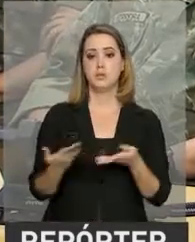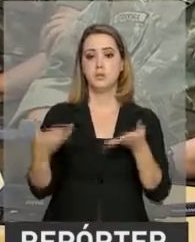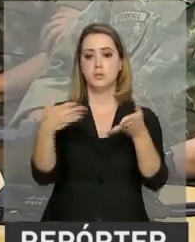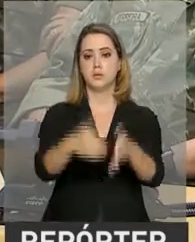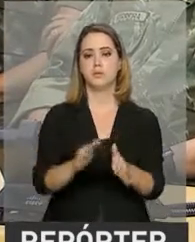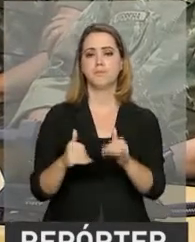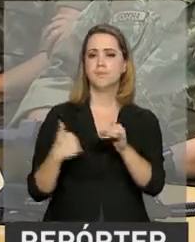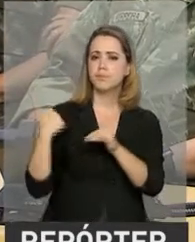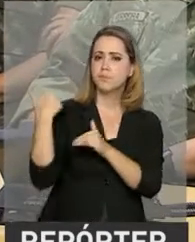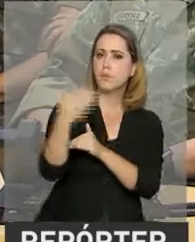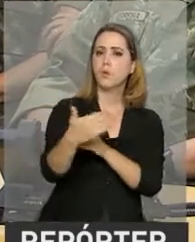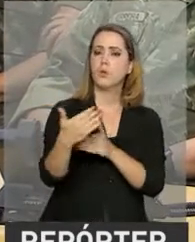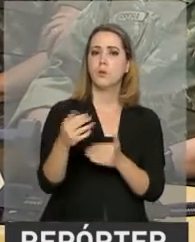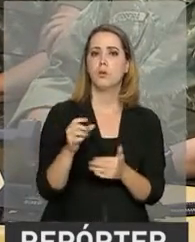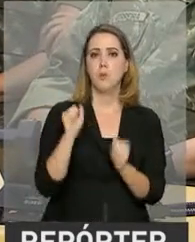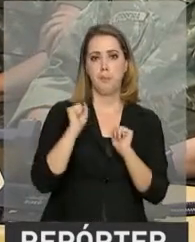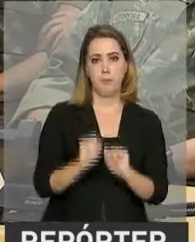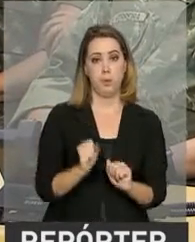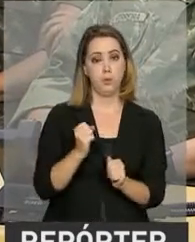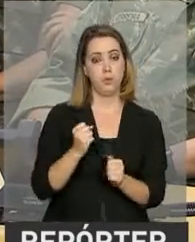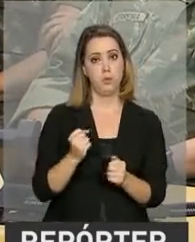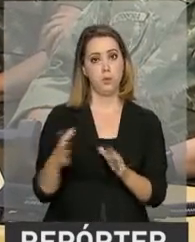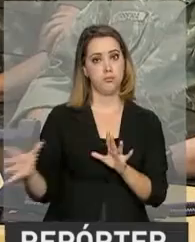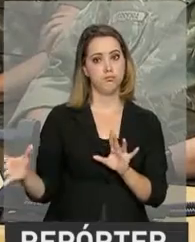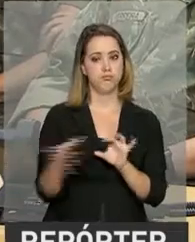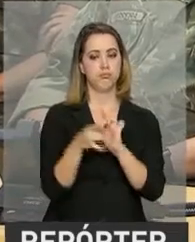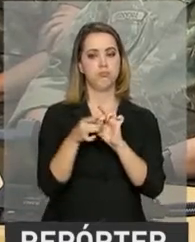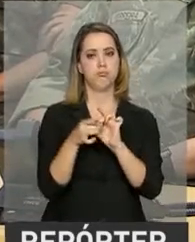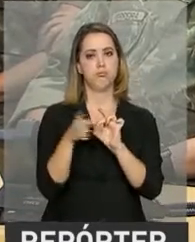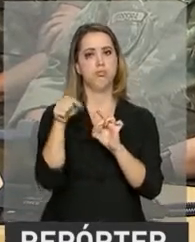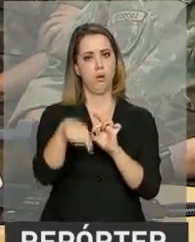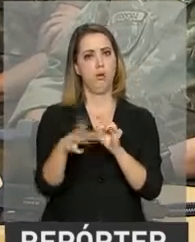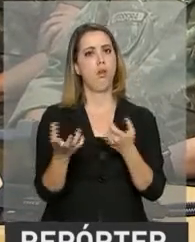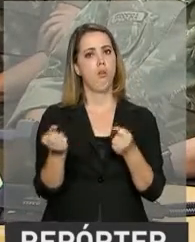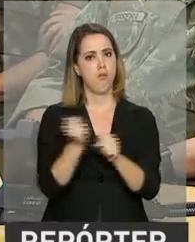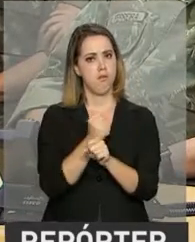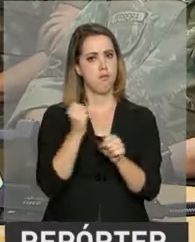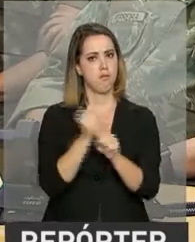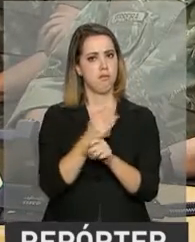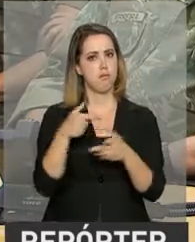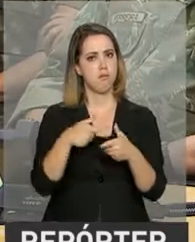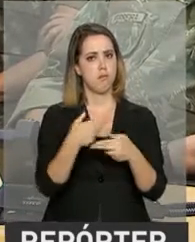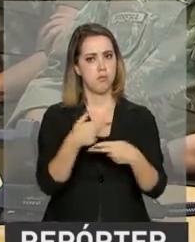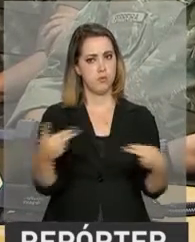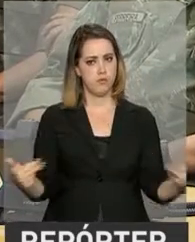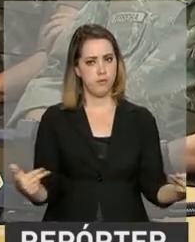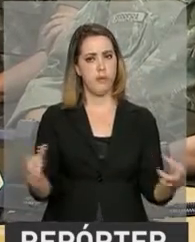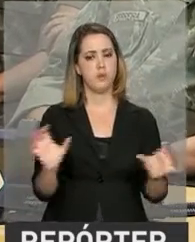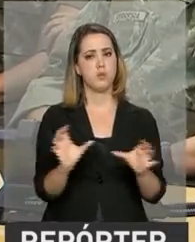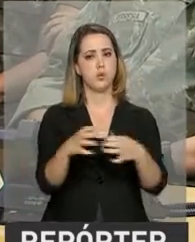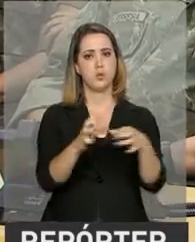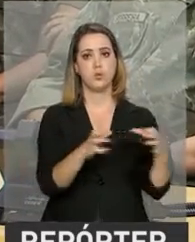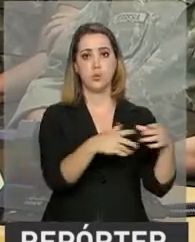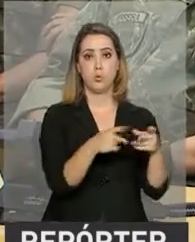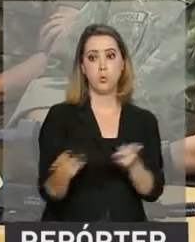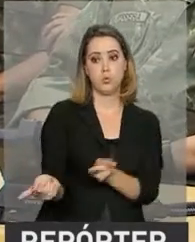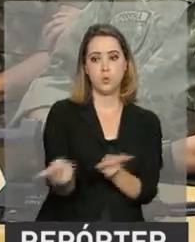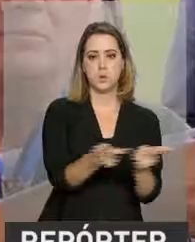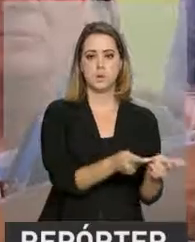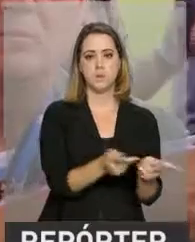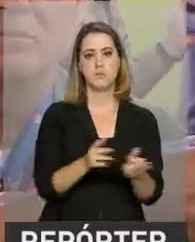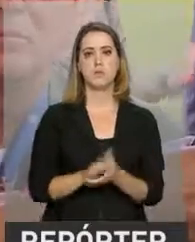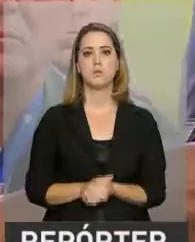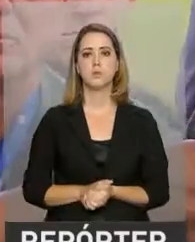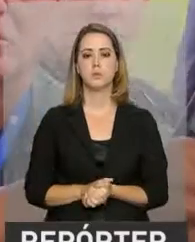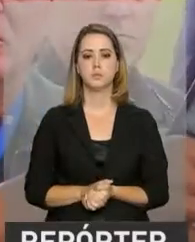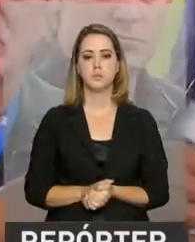além, ele poderá integrar estruturas e órgãos de governo dos países vizinhos.